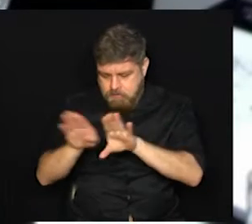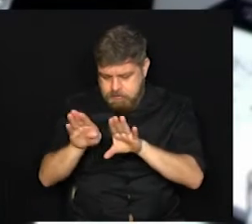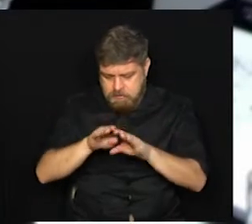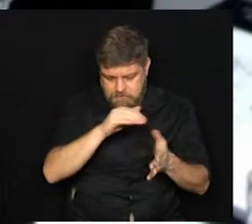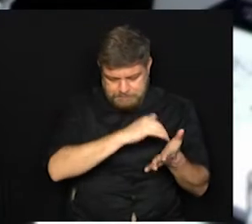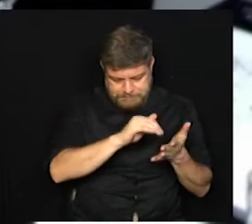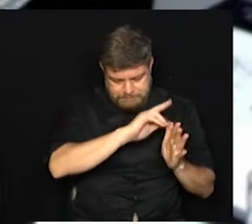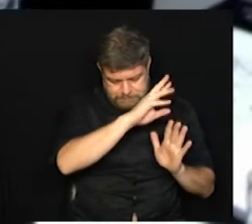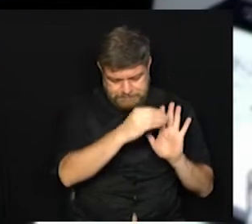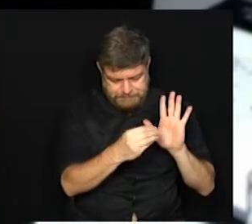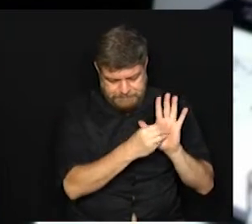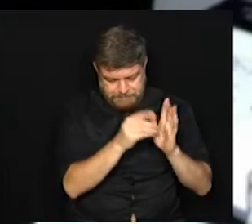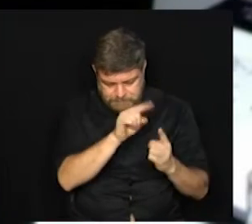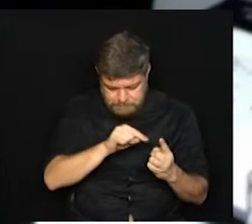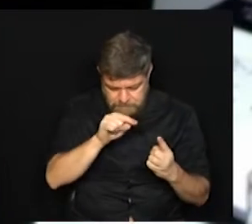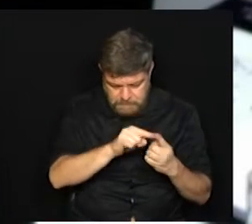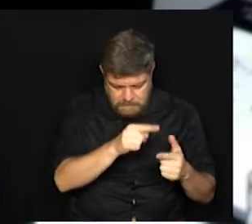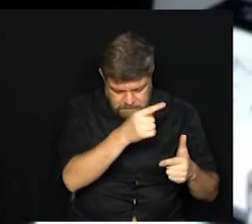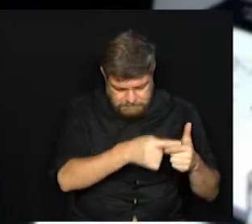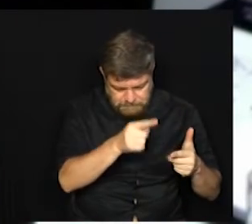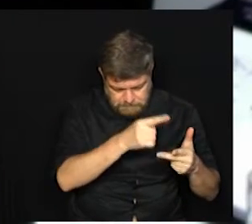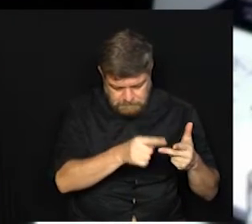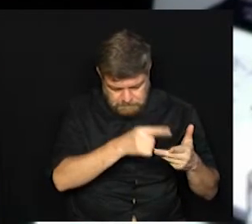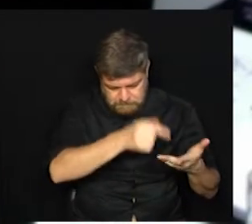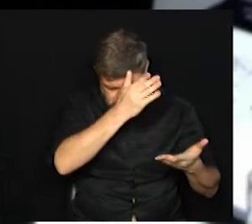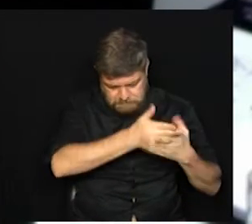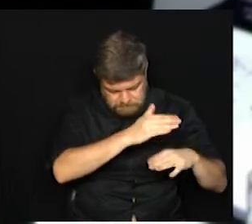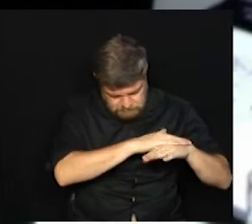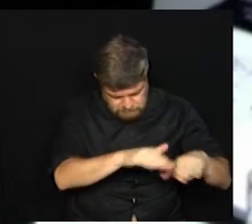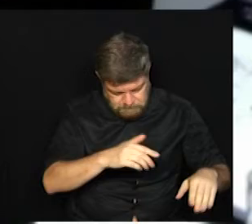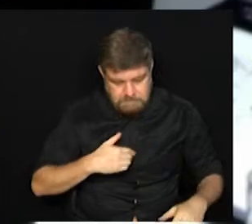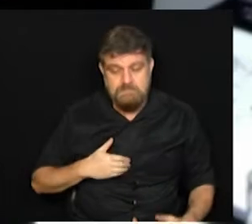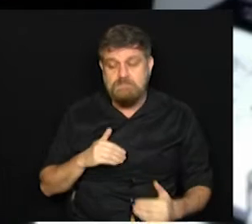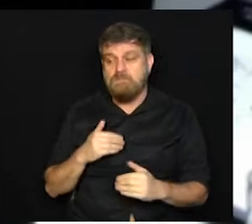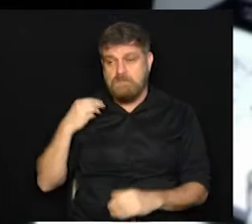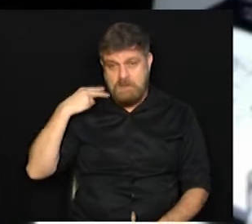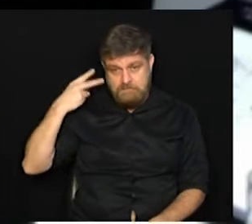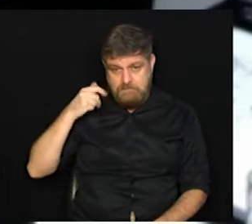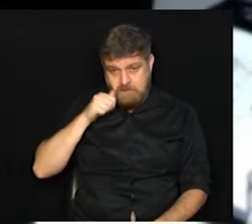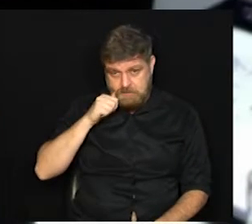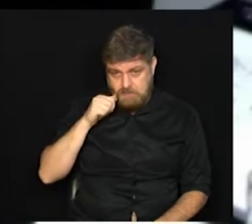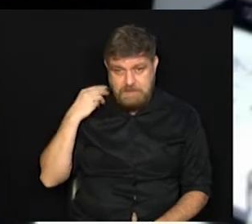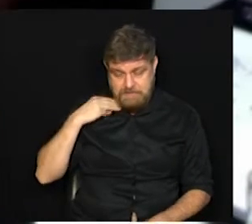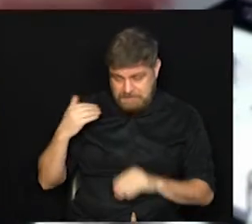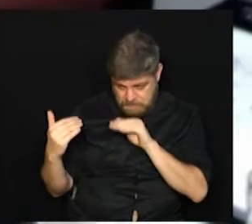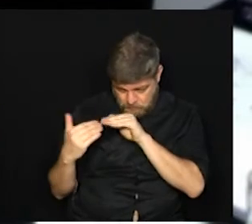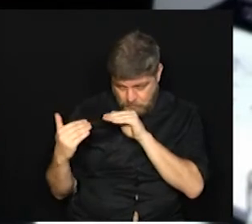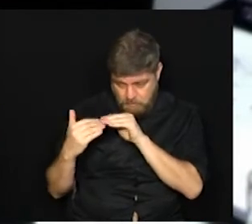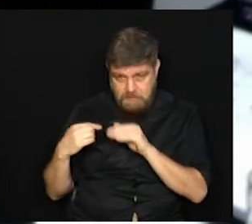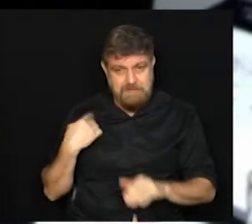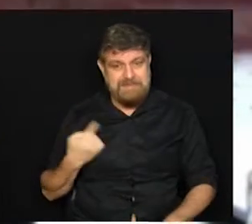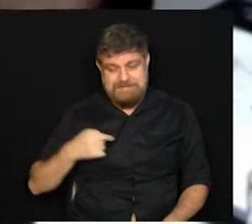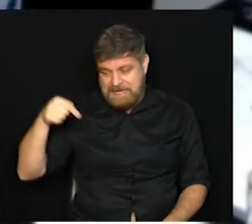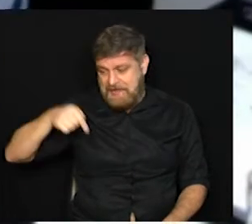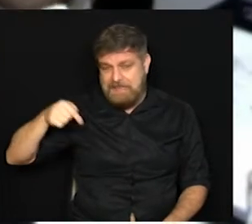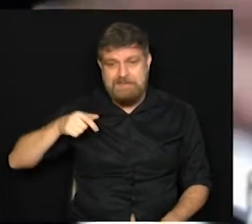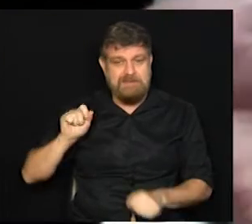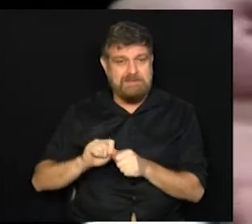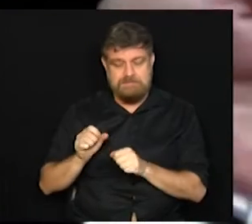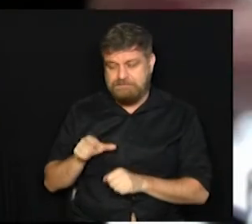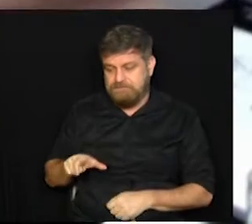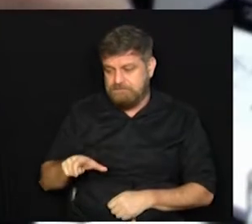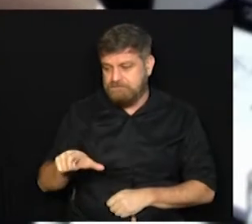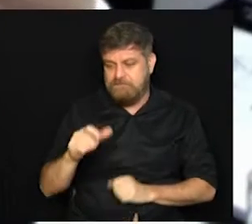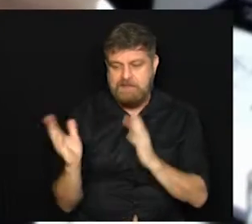para tentar resolver essa questão. Concordo com a vereadora, né? A gente aqui não tá fazendo ciclovia para